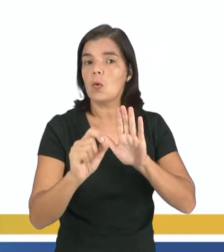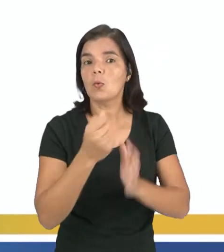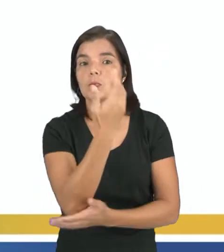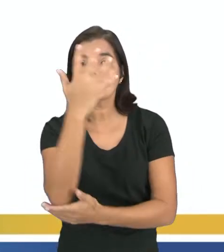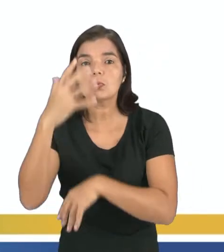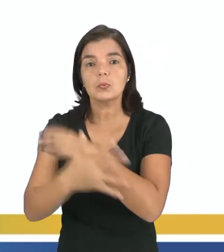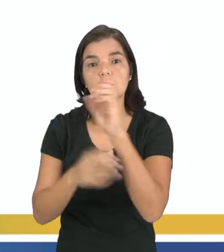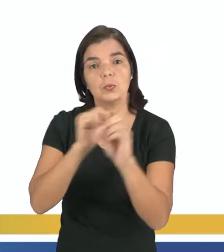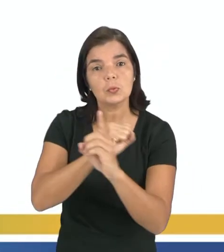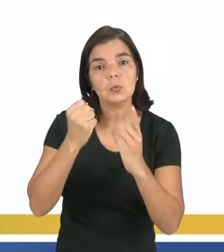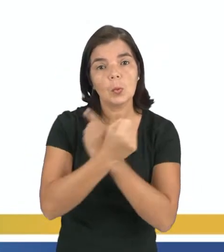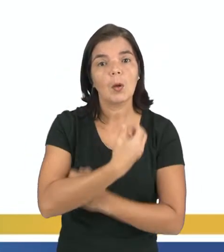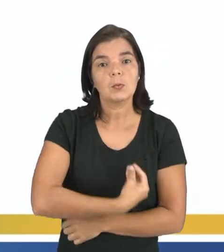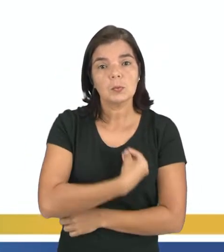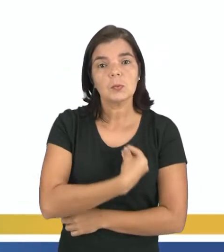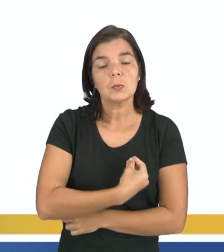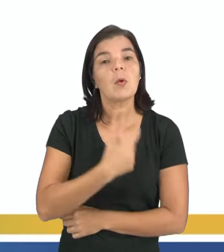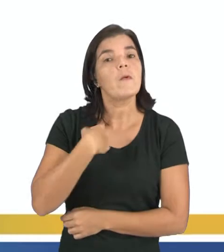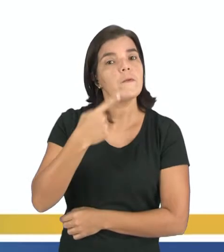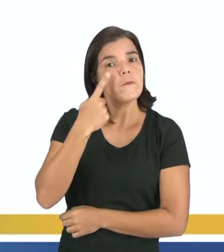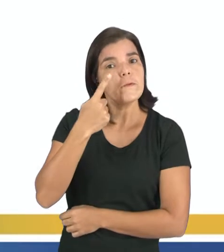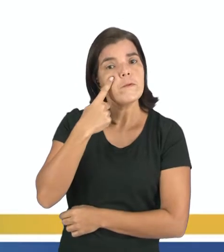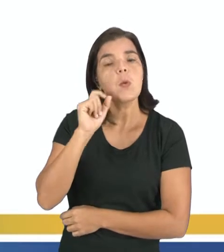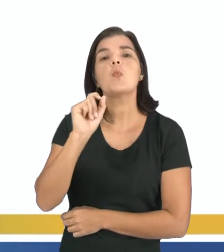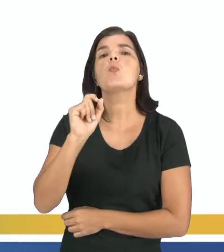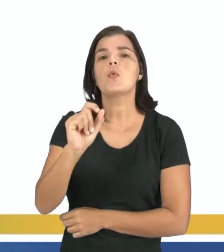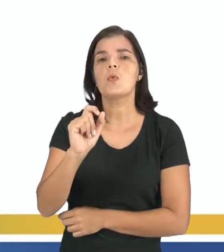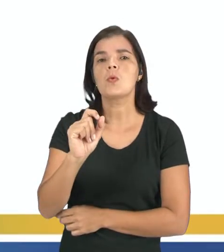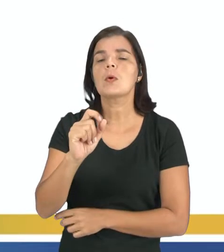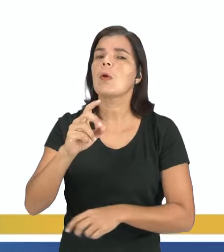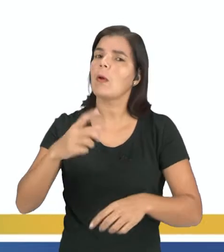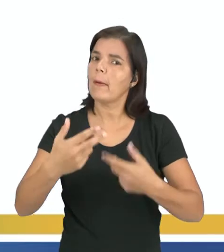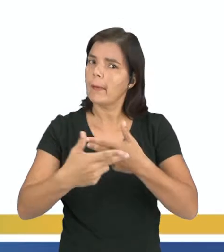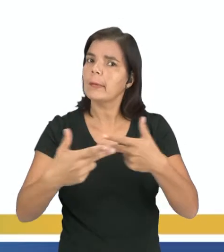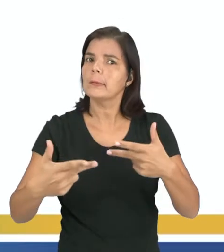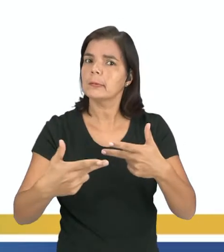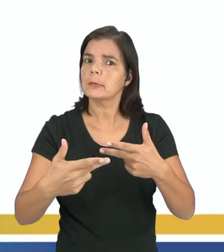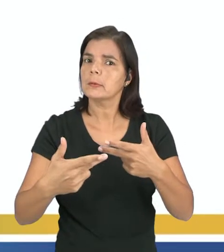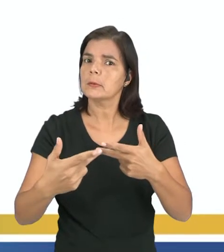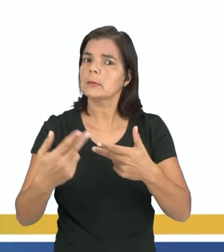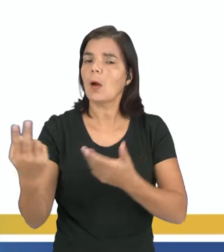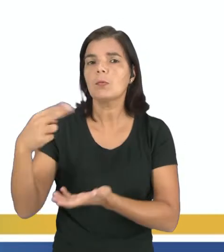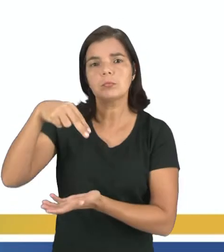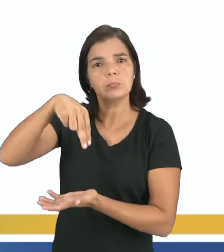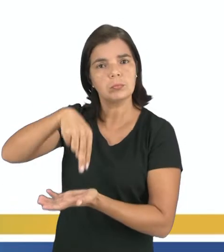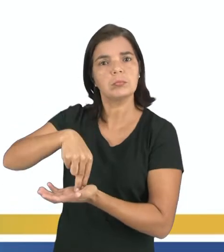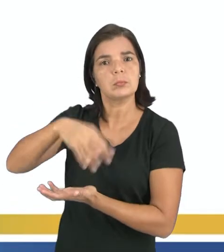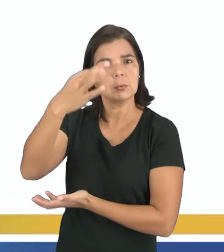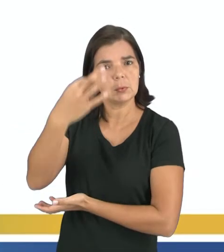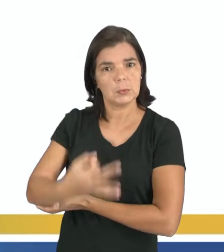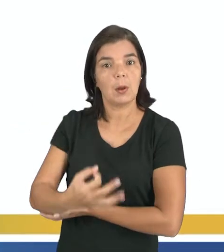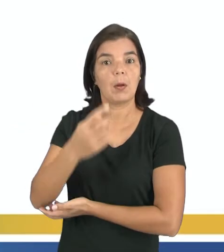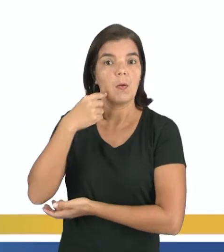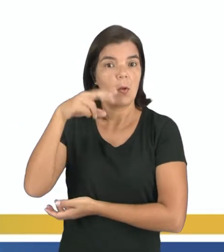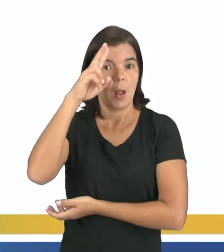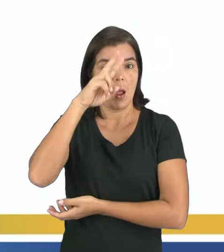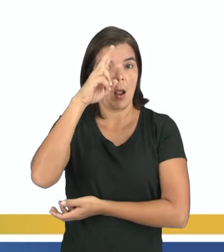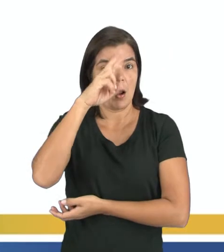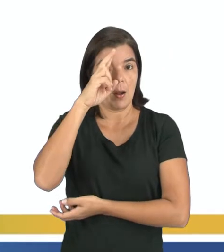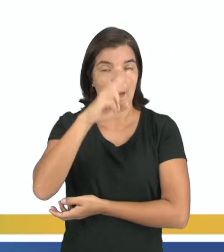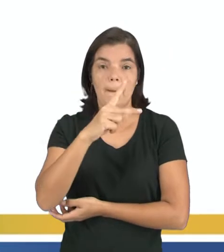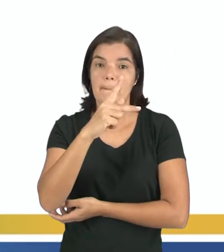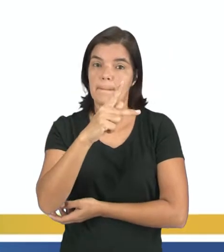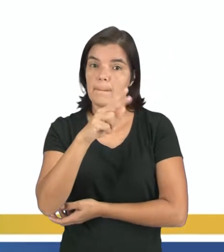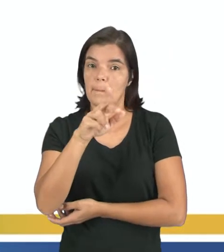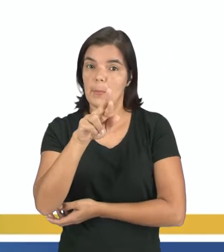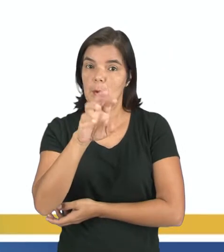meio social que ele está inserido, nós encontramos um elemento que está personificado, certo? Ainda você vai lembrar da